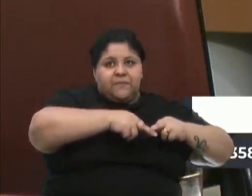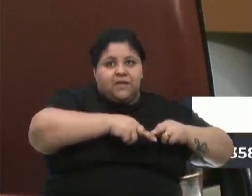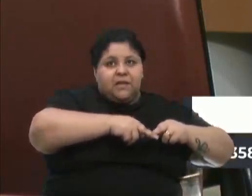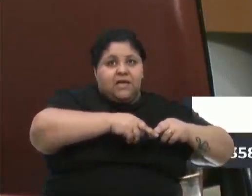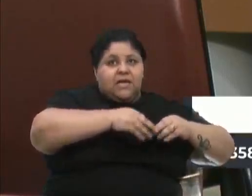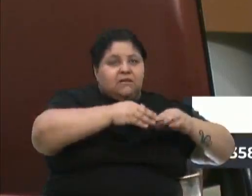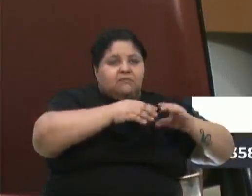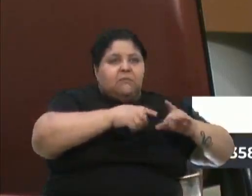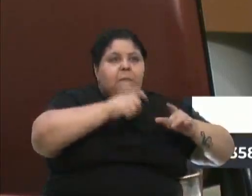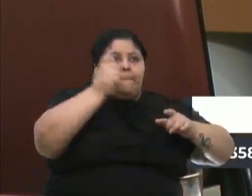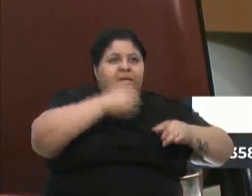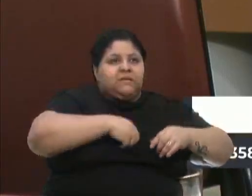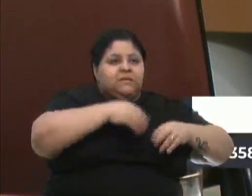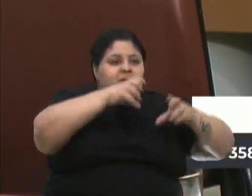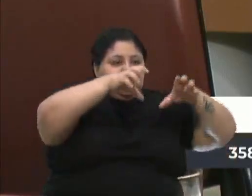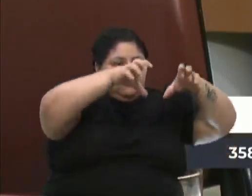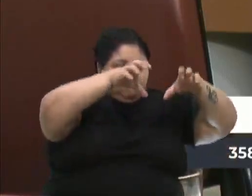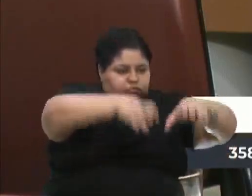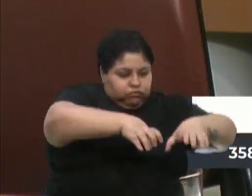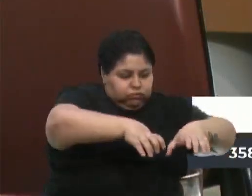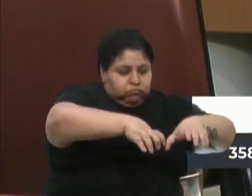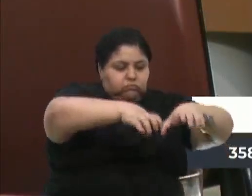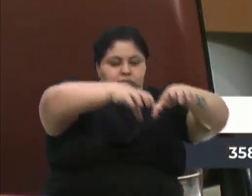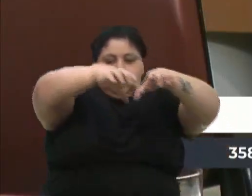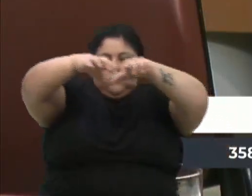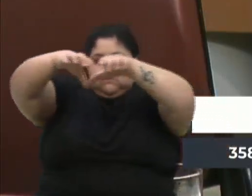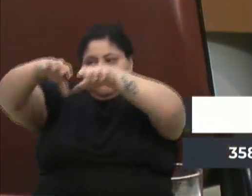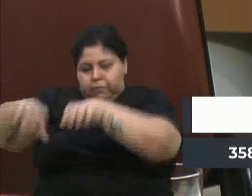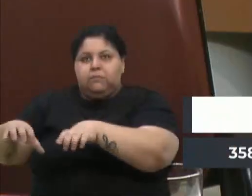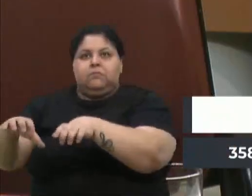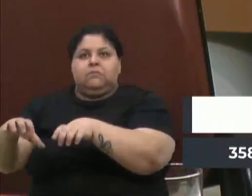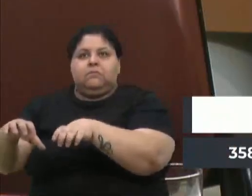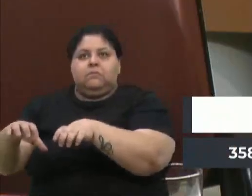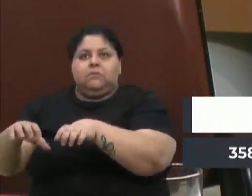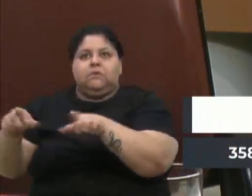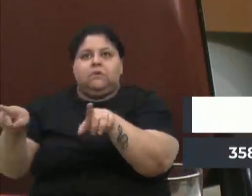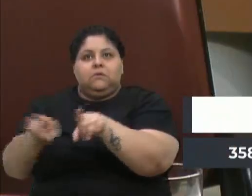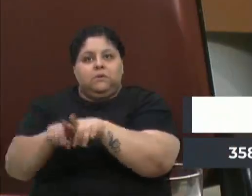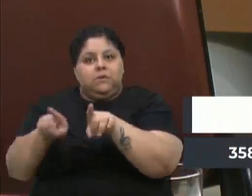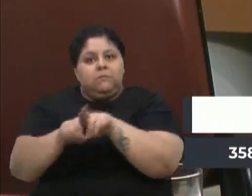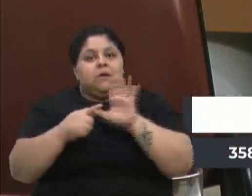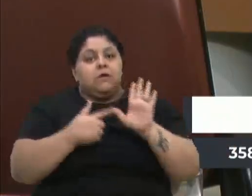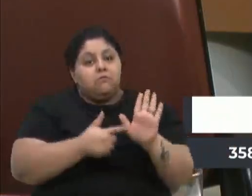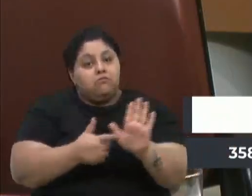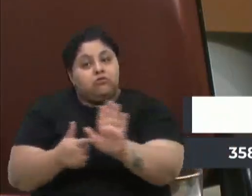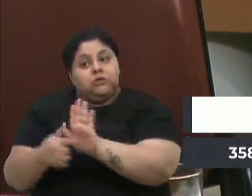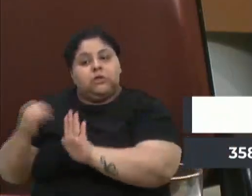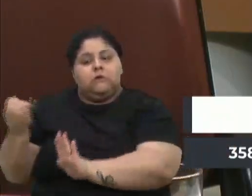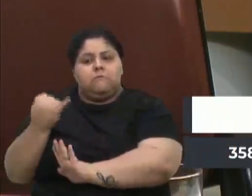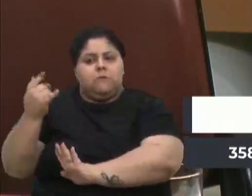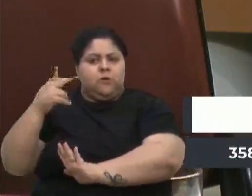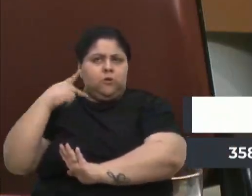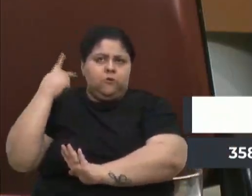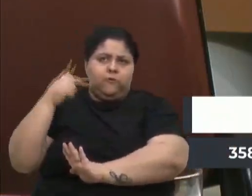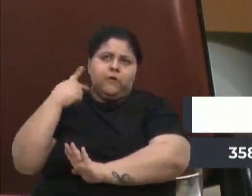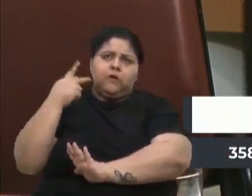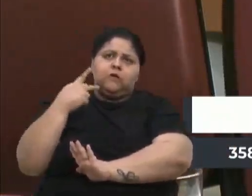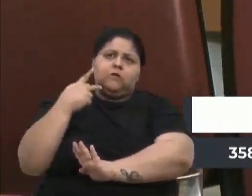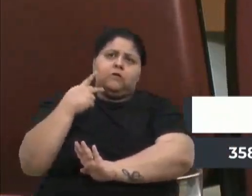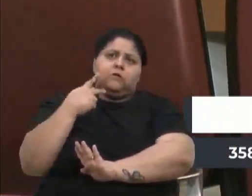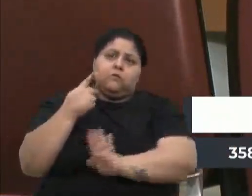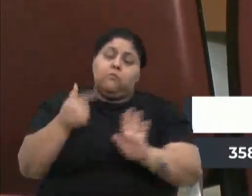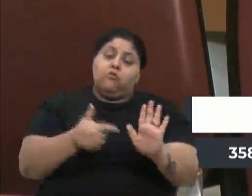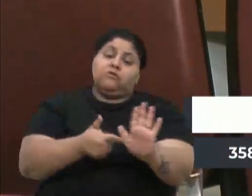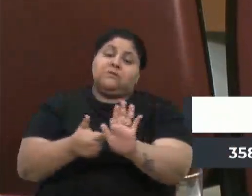Então, o senhor tem plena razão, além da sua luta, a importância do vereador estar lá, passando a confiança, muitas vezes